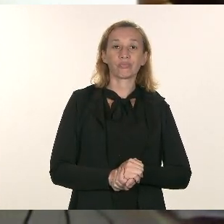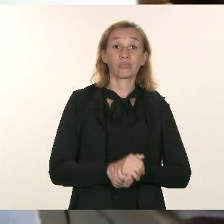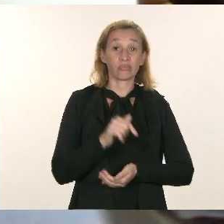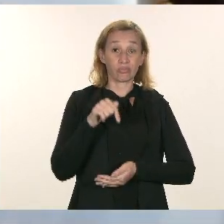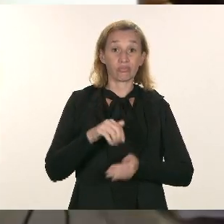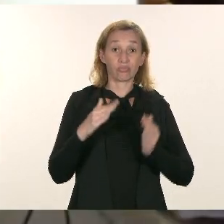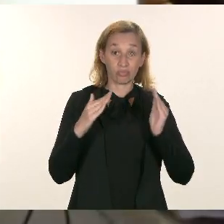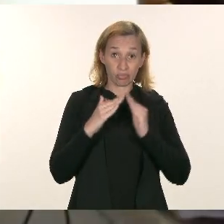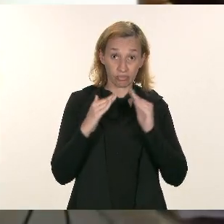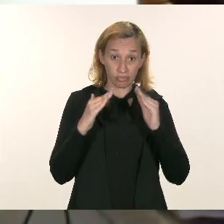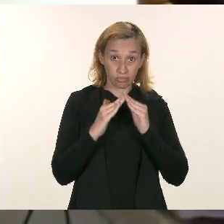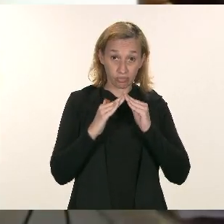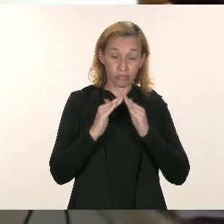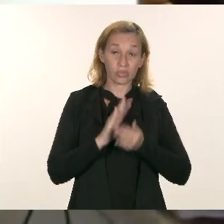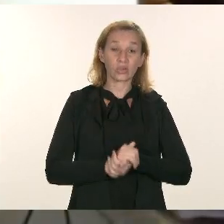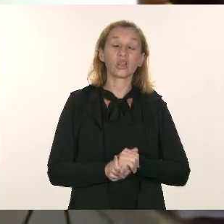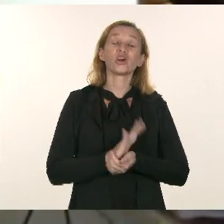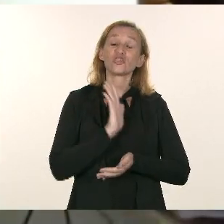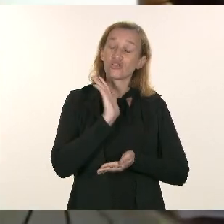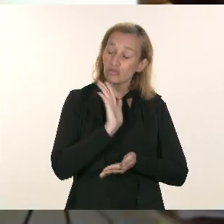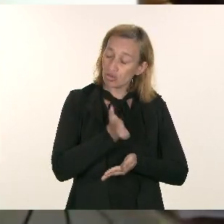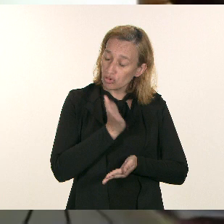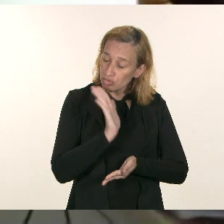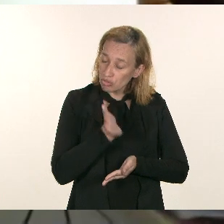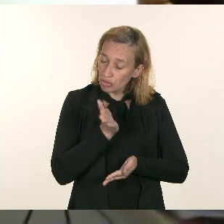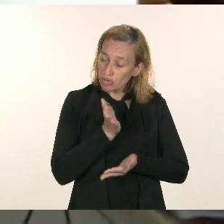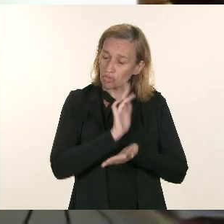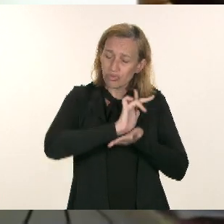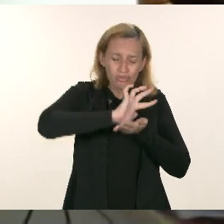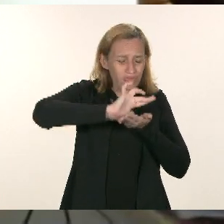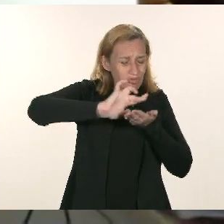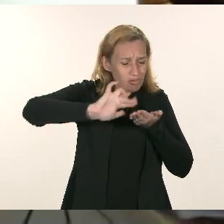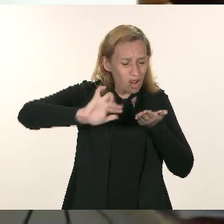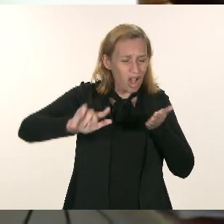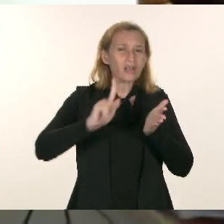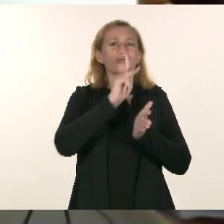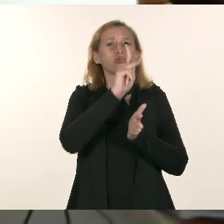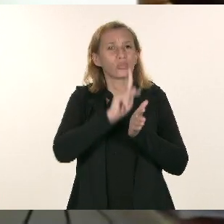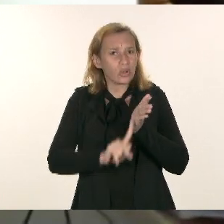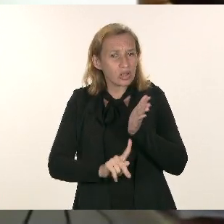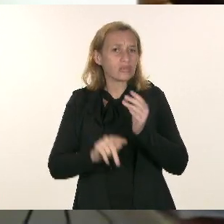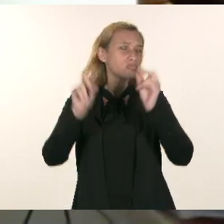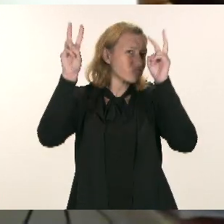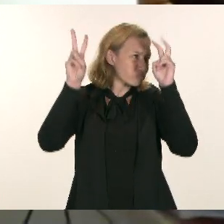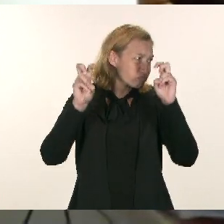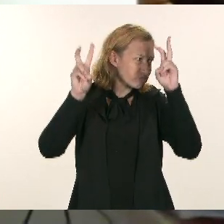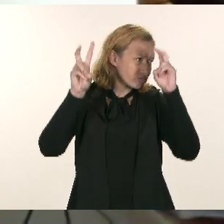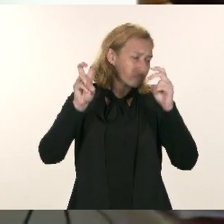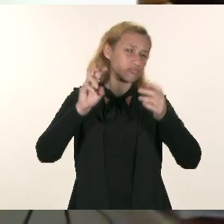casa, já tramitou diversos projetos sobre esse tema.